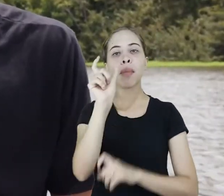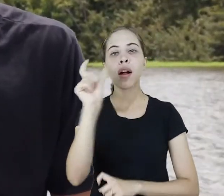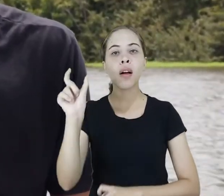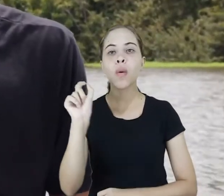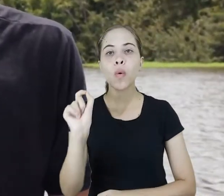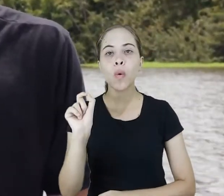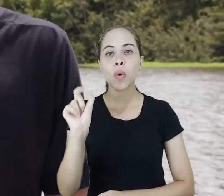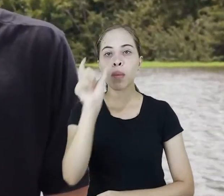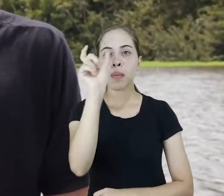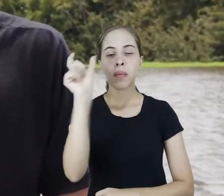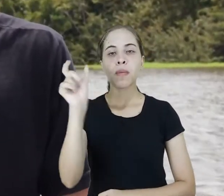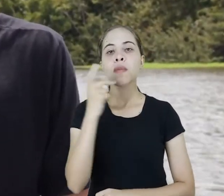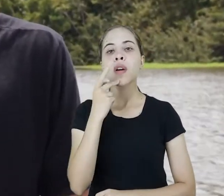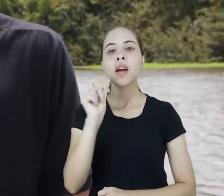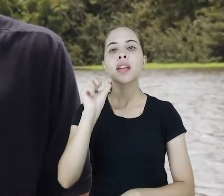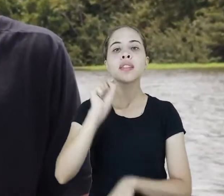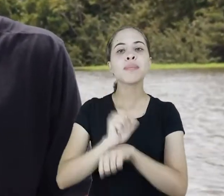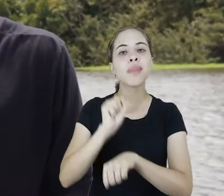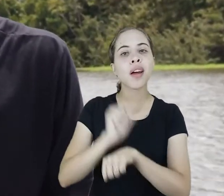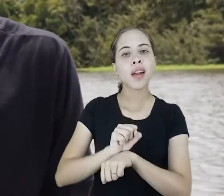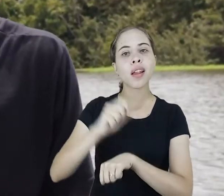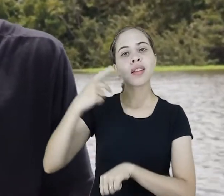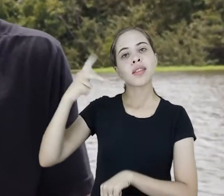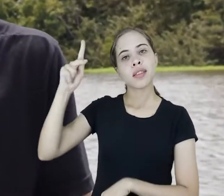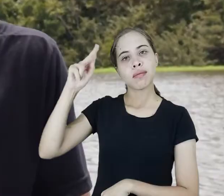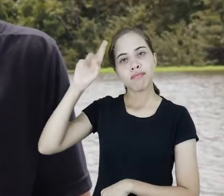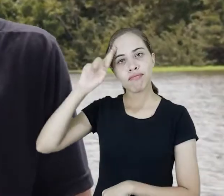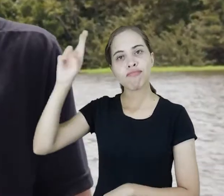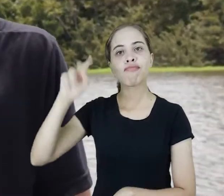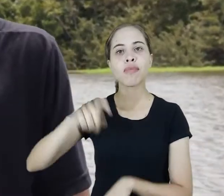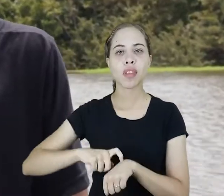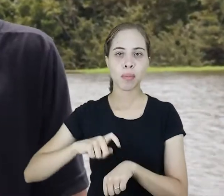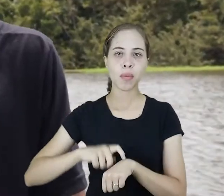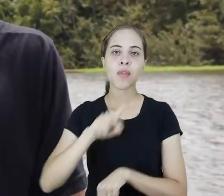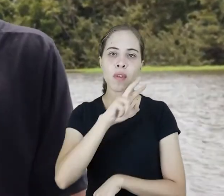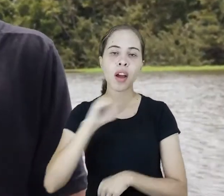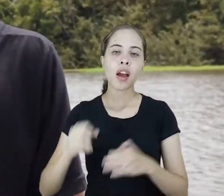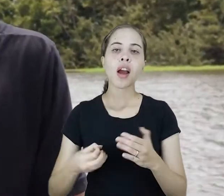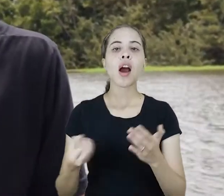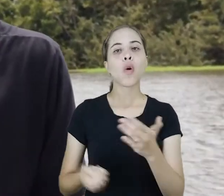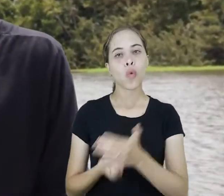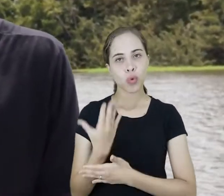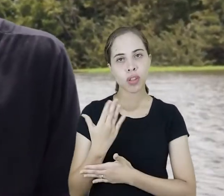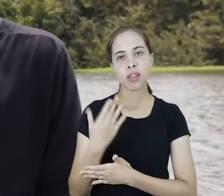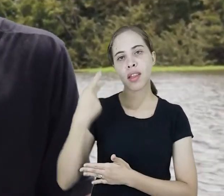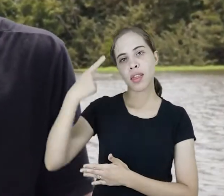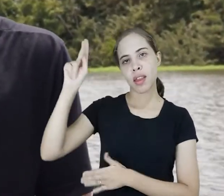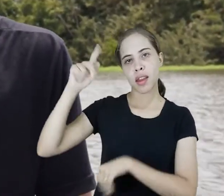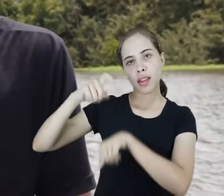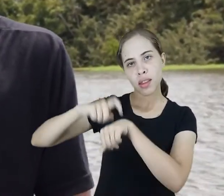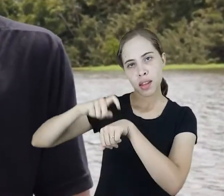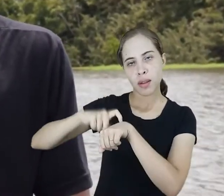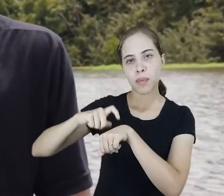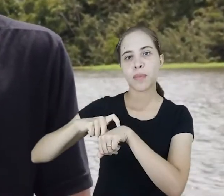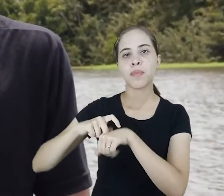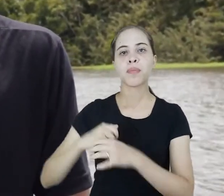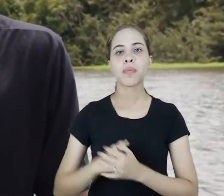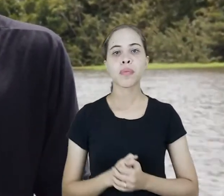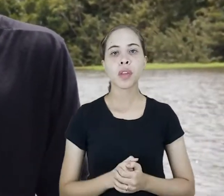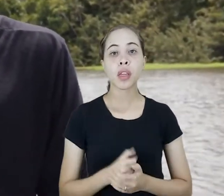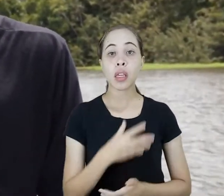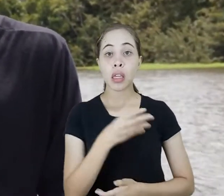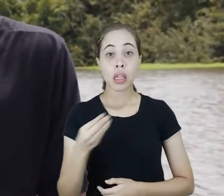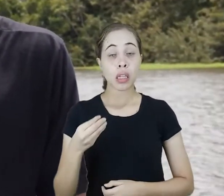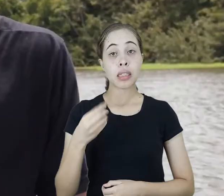dizendo que era para esperar o tempo do Senhor, porque tudo ia acontecer conforme a vontade dele. E quando foi